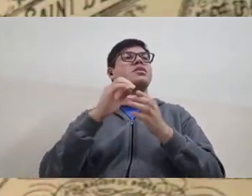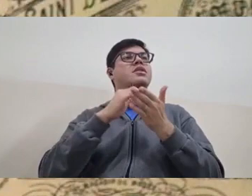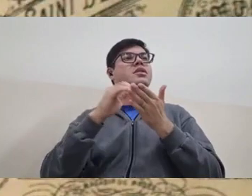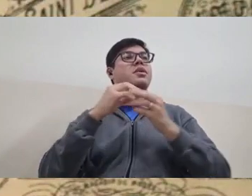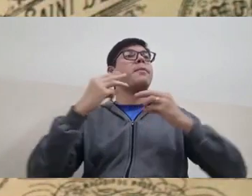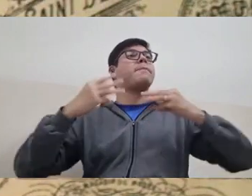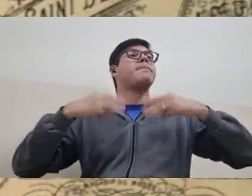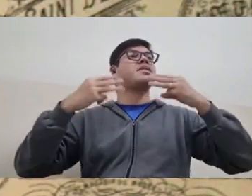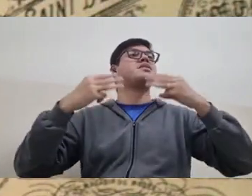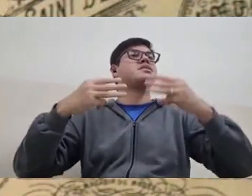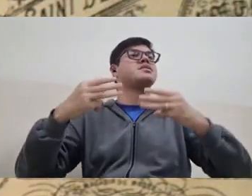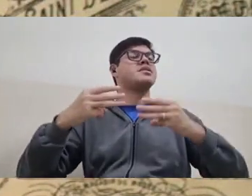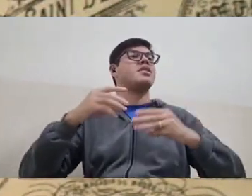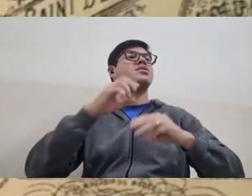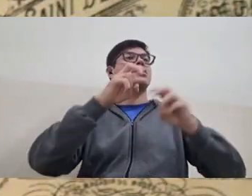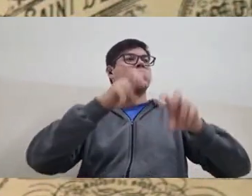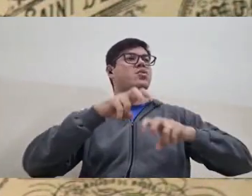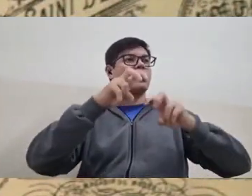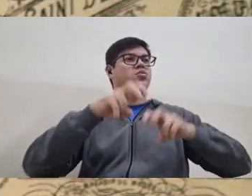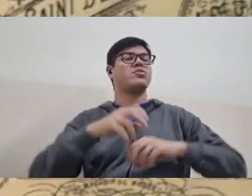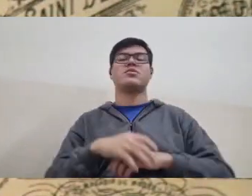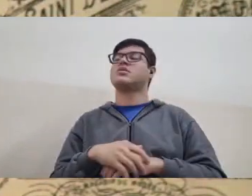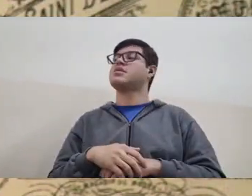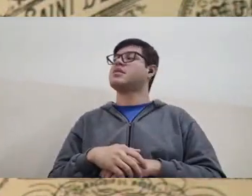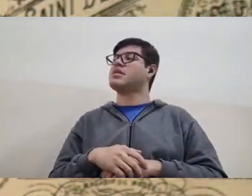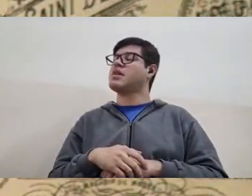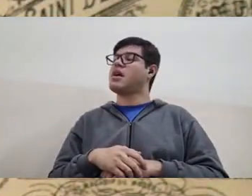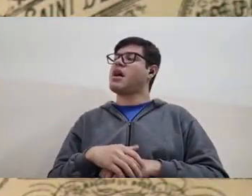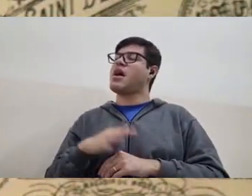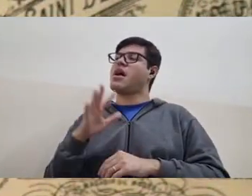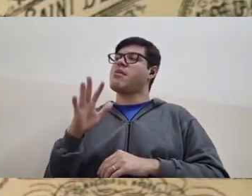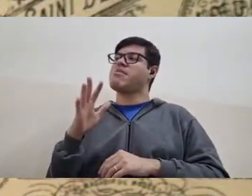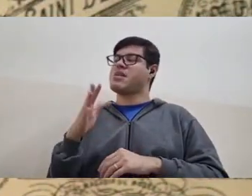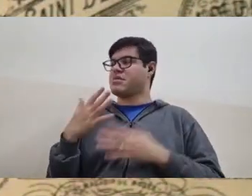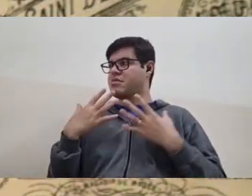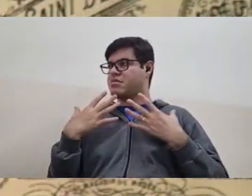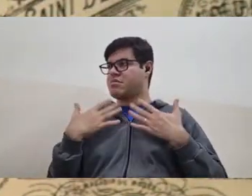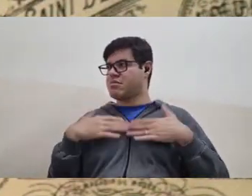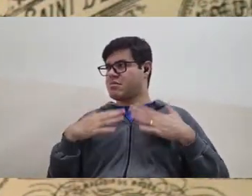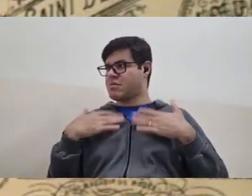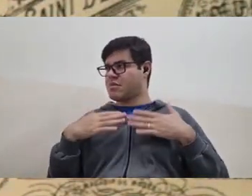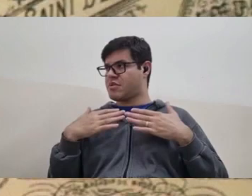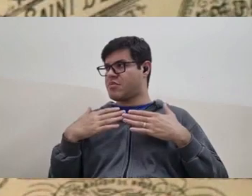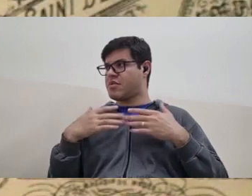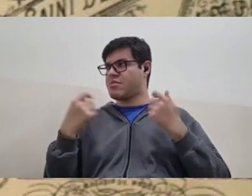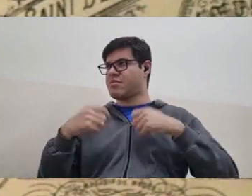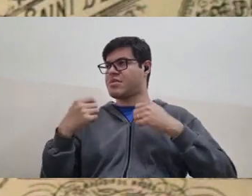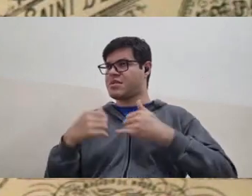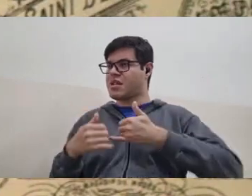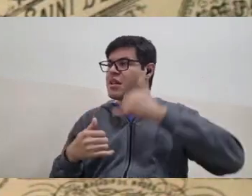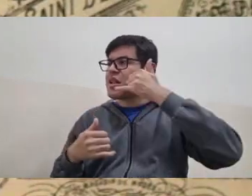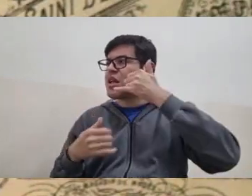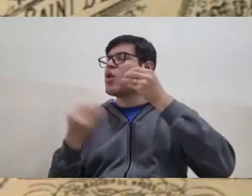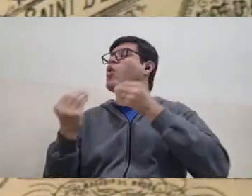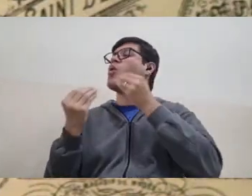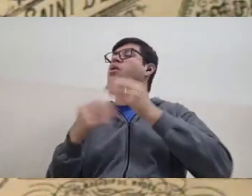Agricultura. Mas o prefeito tem que lutar para conseguir isso ou eles vêm meio na faixa assim de tranquilo, tem que ir atrás?